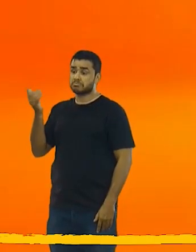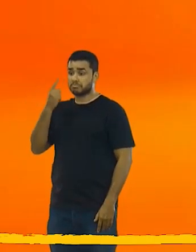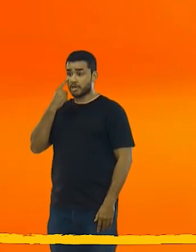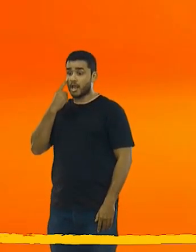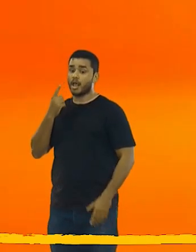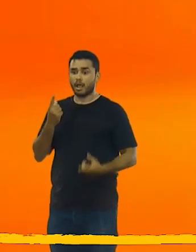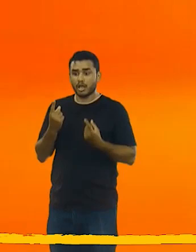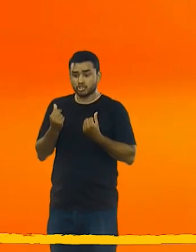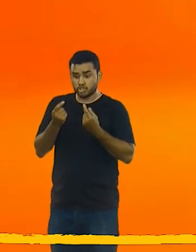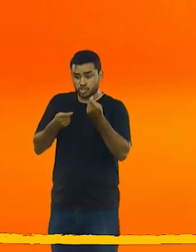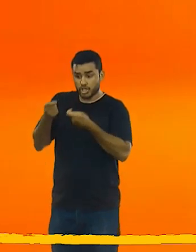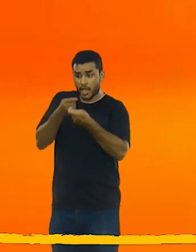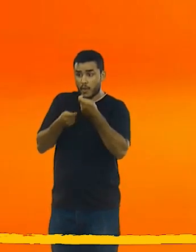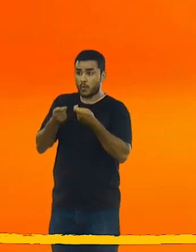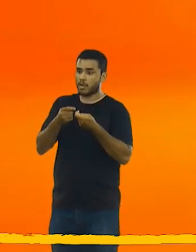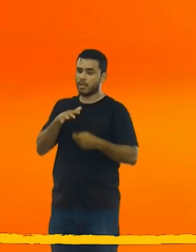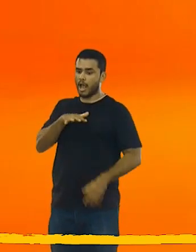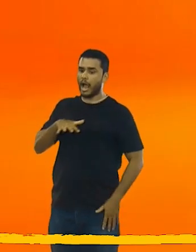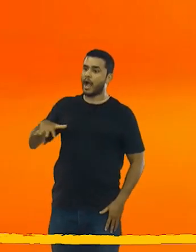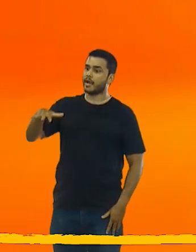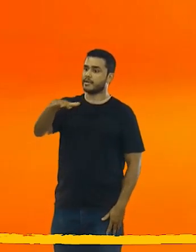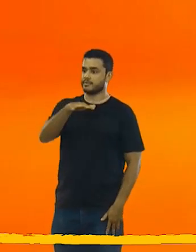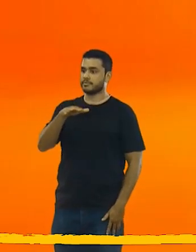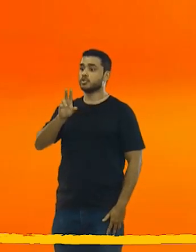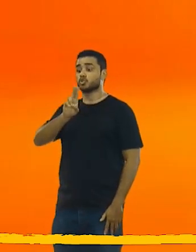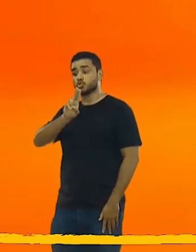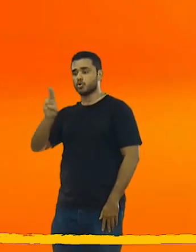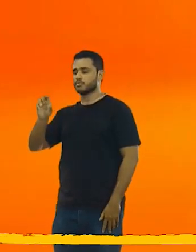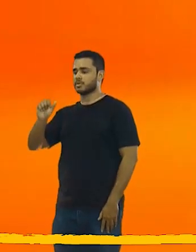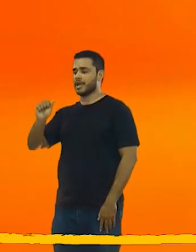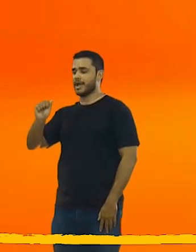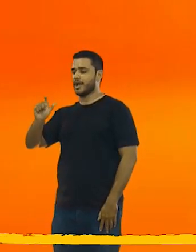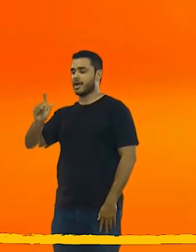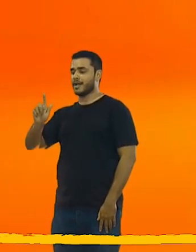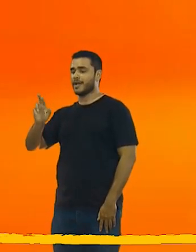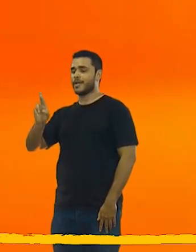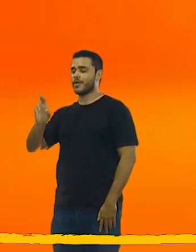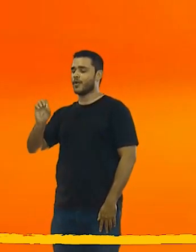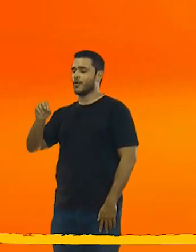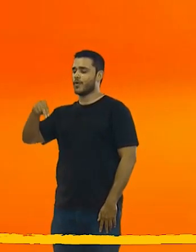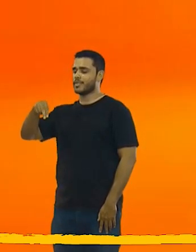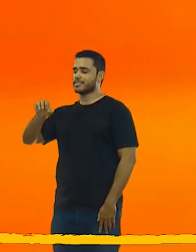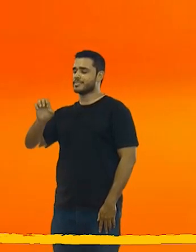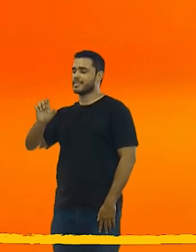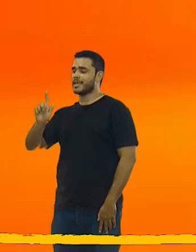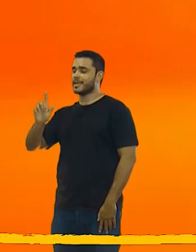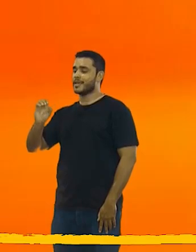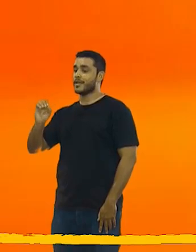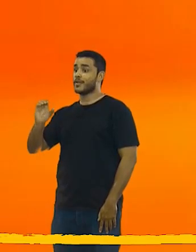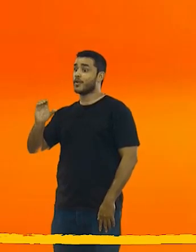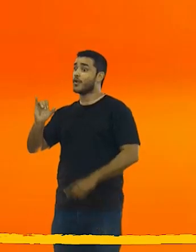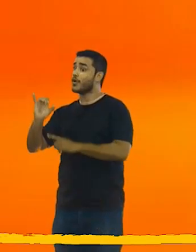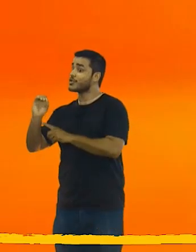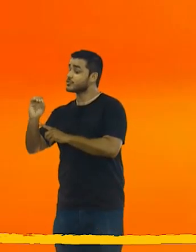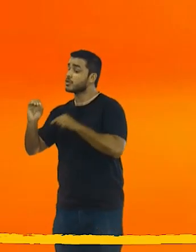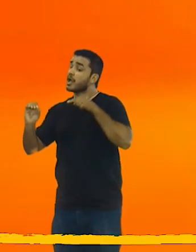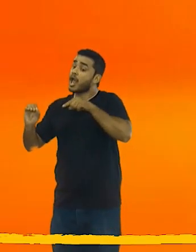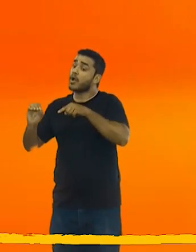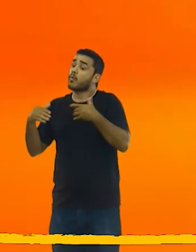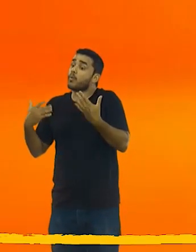do agronegócio. É tanto que, quando a gente fala de agronegócio, o PIB, ele vai chegar a quase